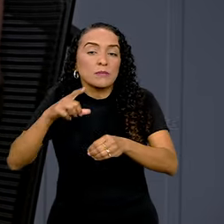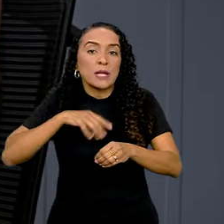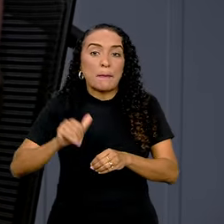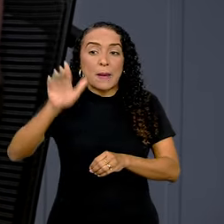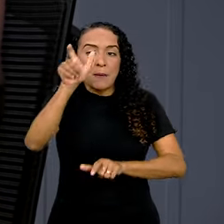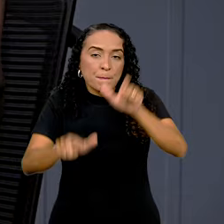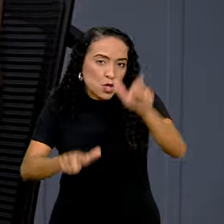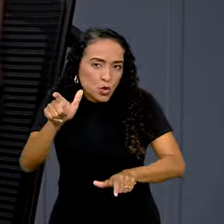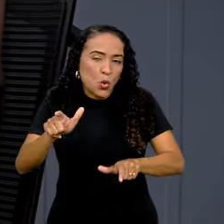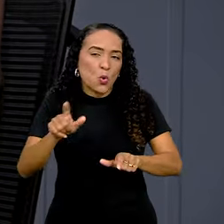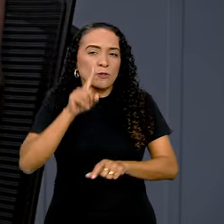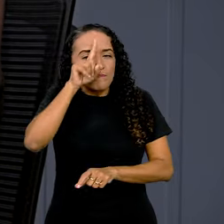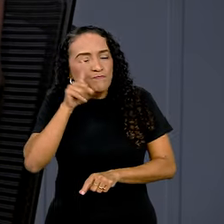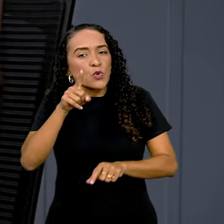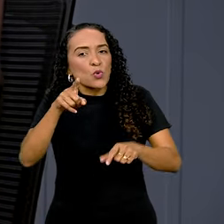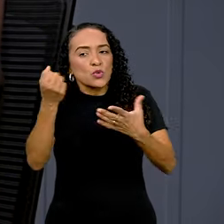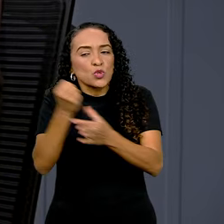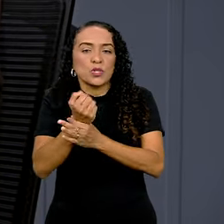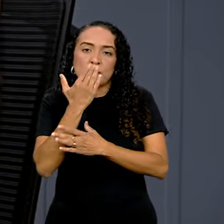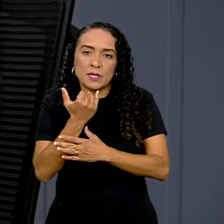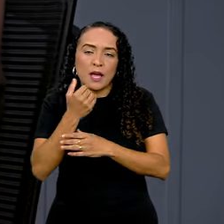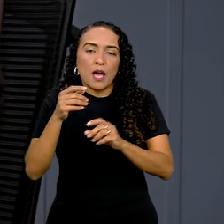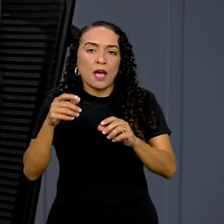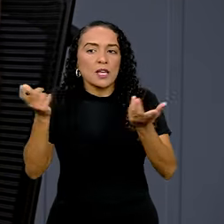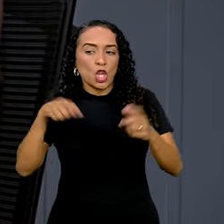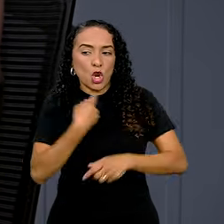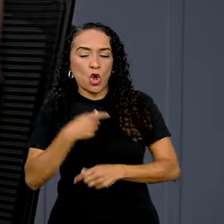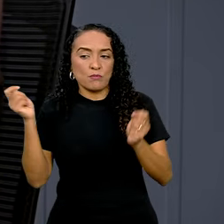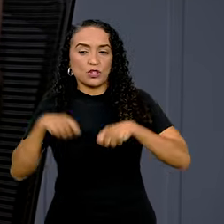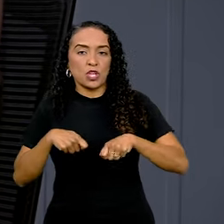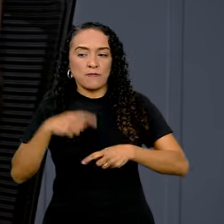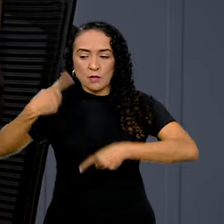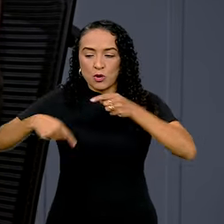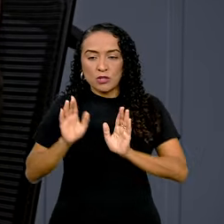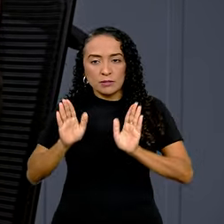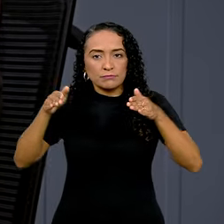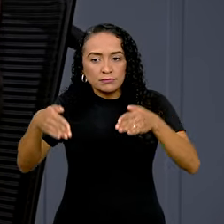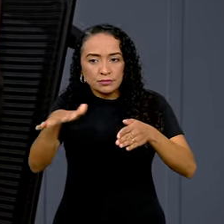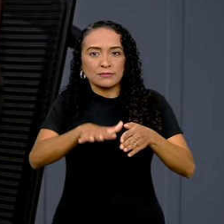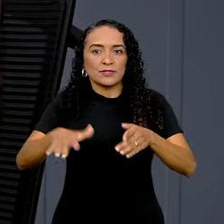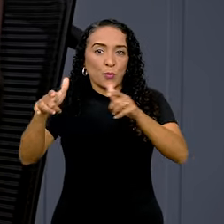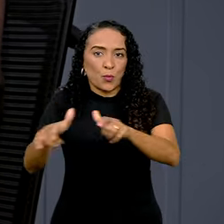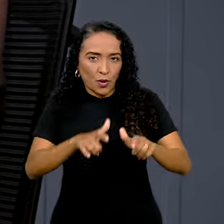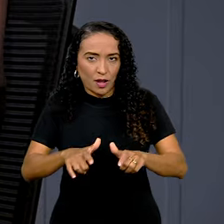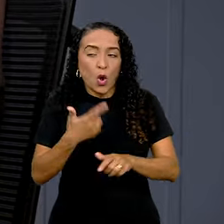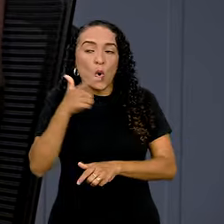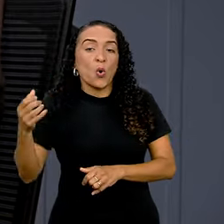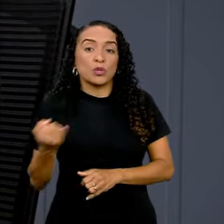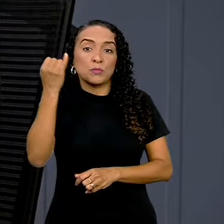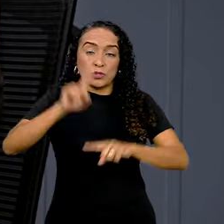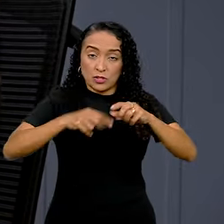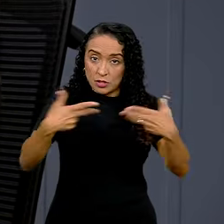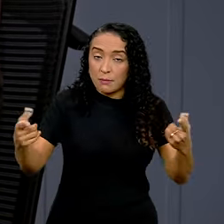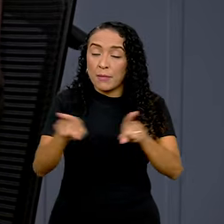tem mais né pessoas em risco de insegurança alimentar e a gente poder direcionar eh as políticas para para esses locais um outro